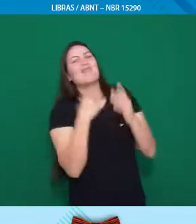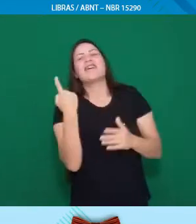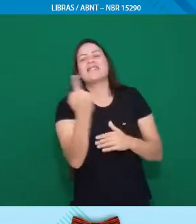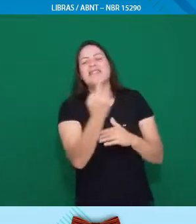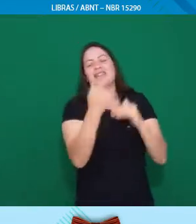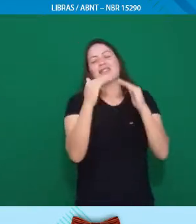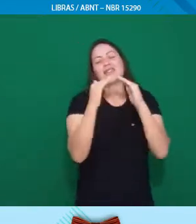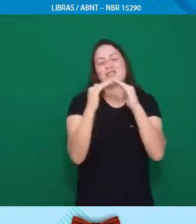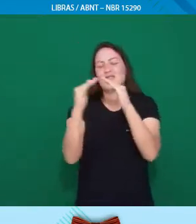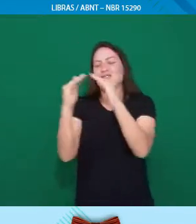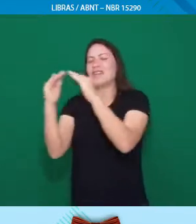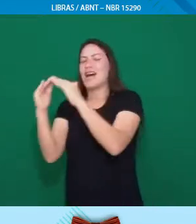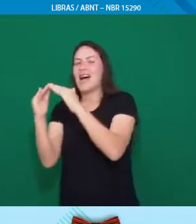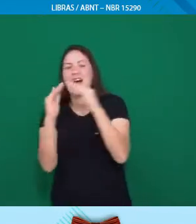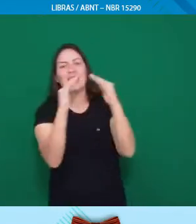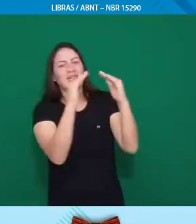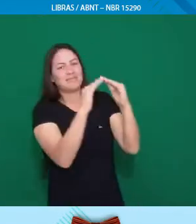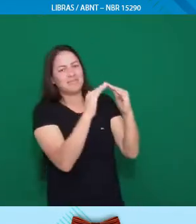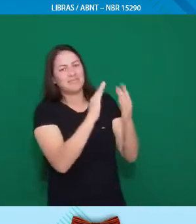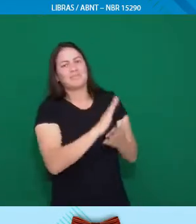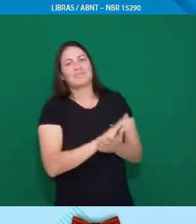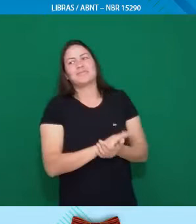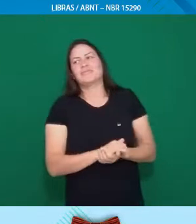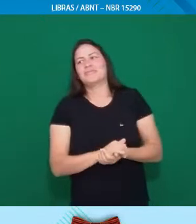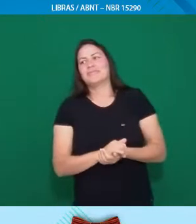esse E aí